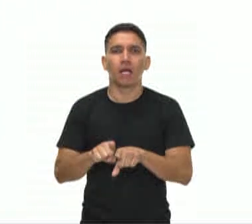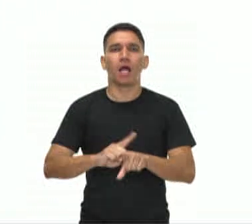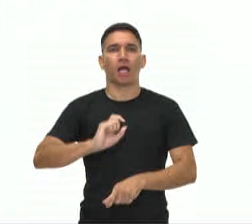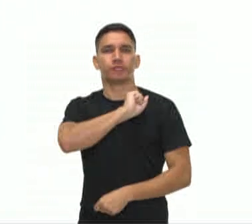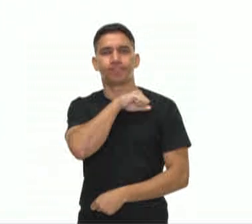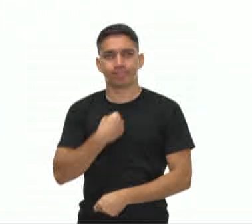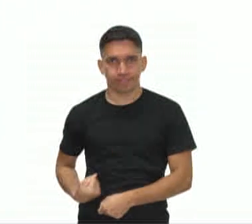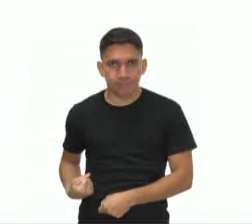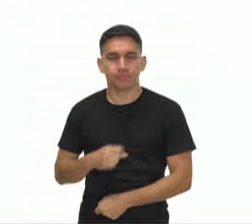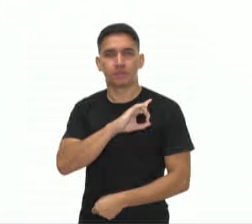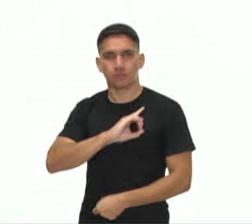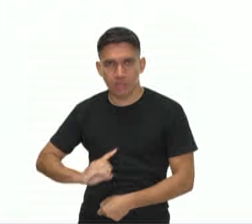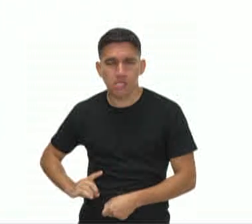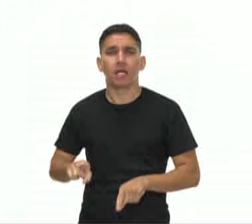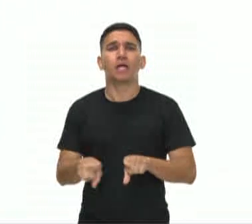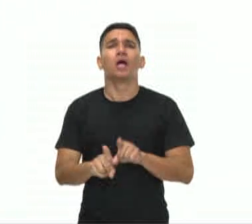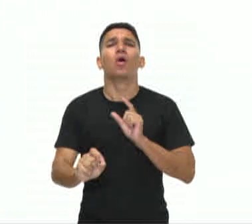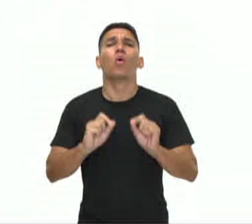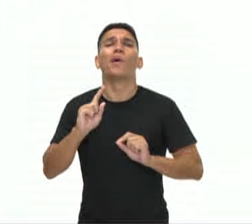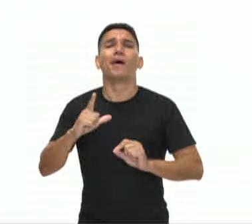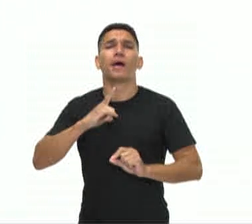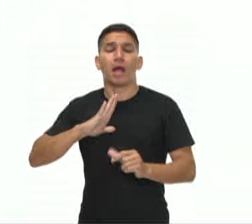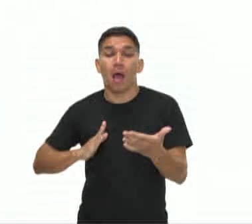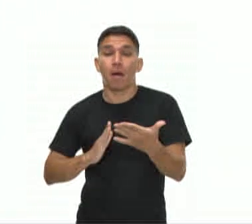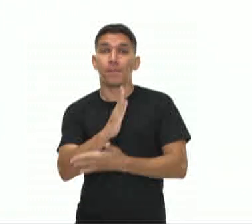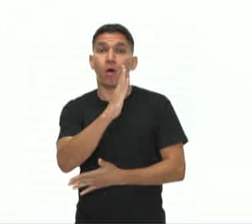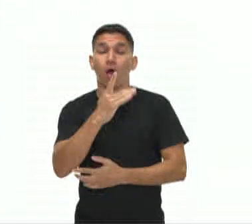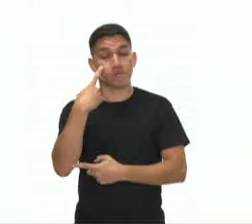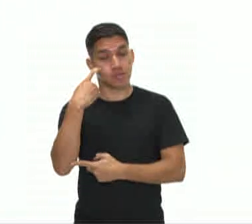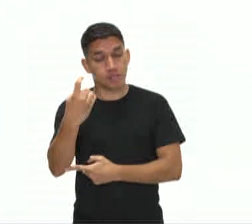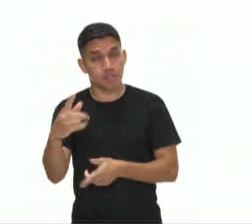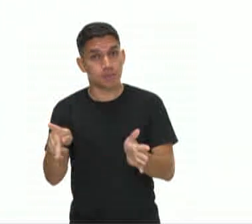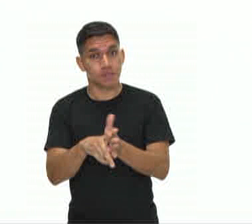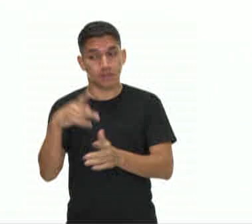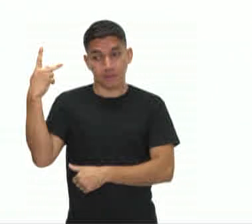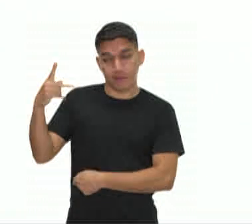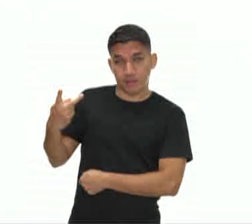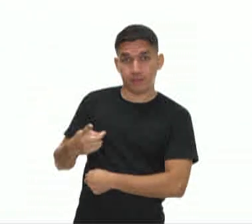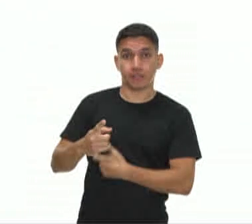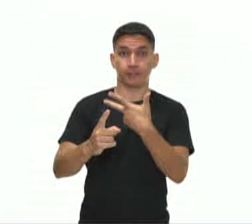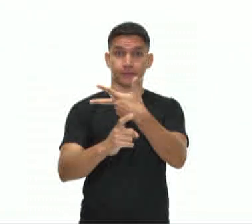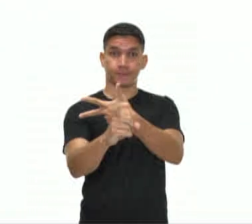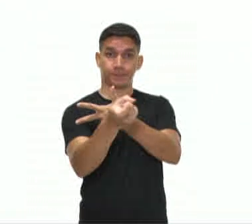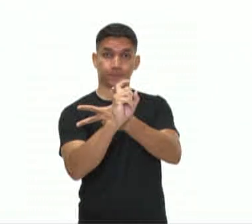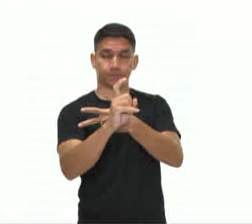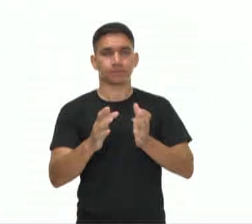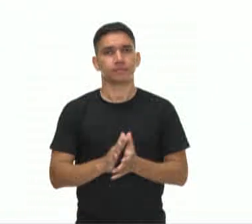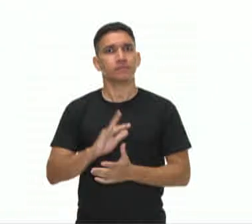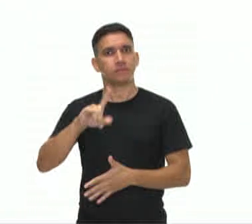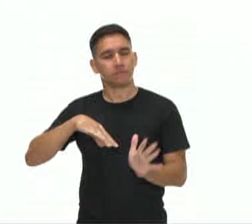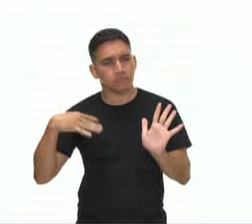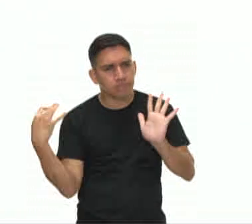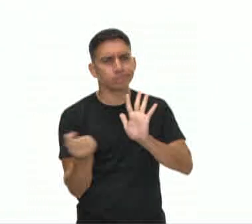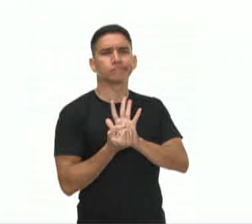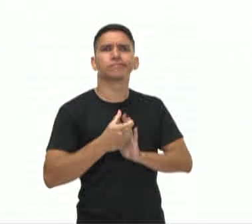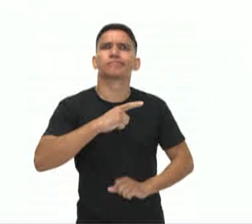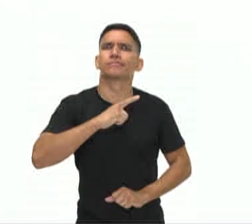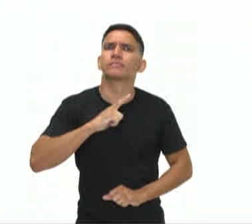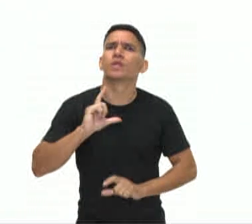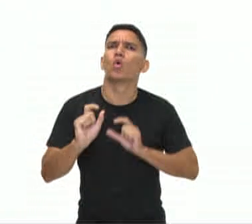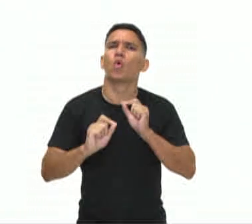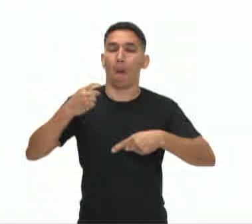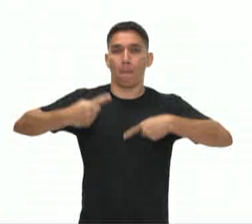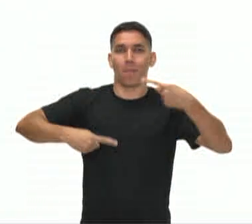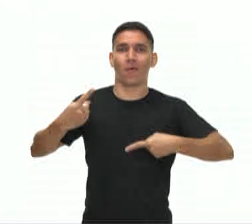a aprovação dos projetos de interesse do Executivo. Foi marcante a chamada política do café